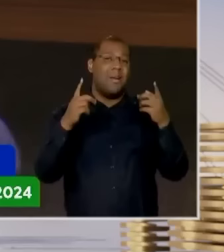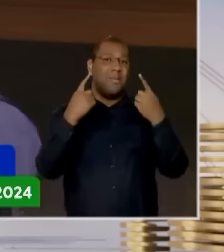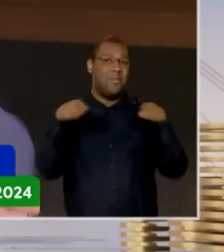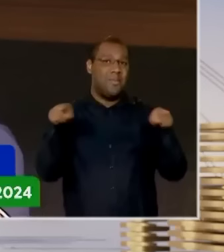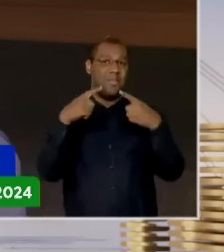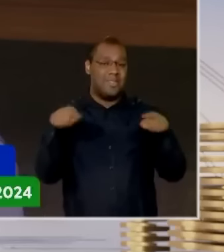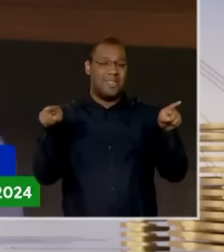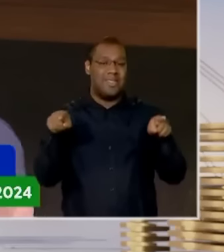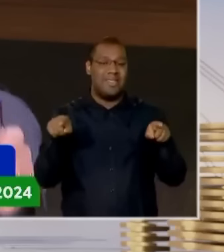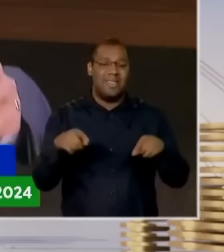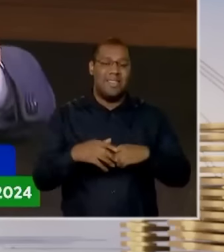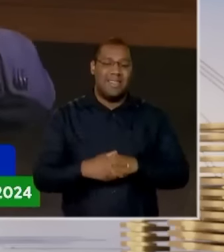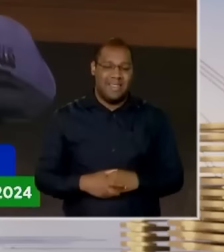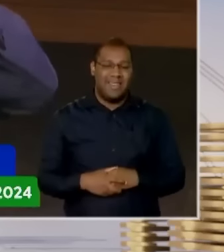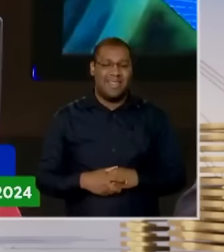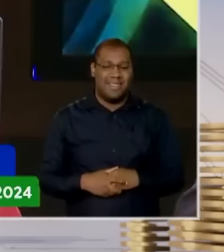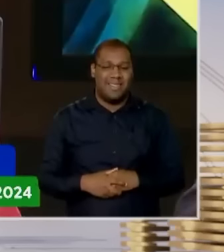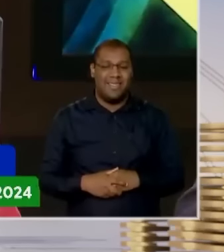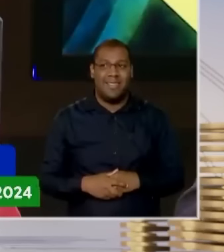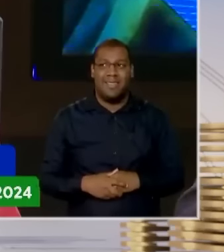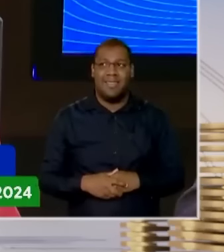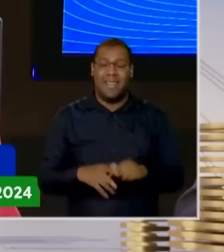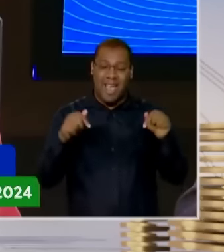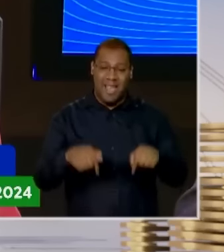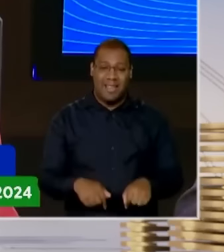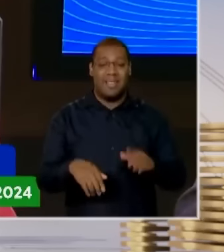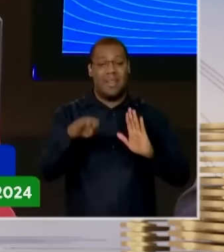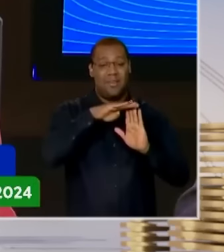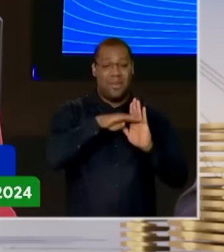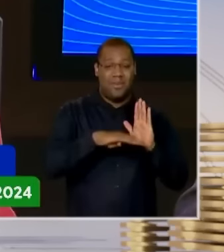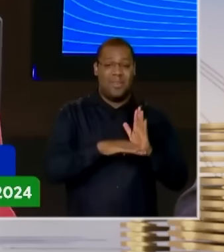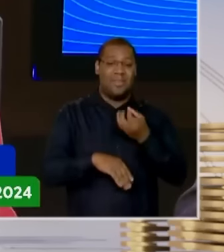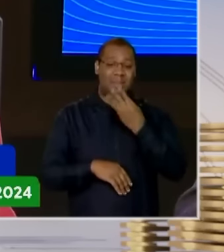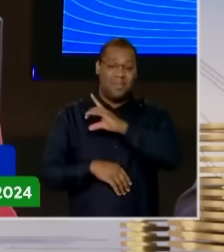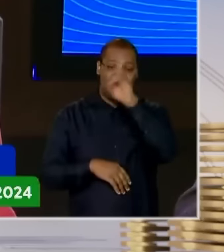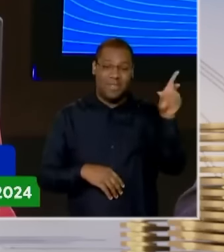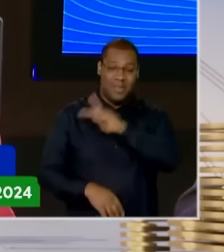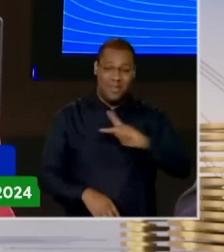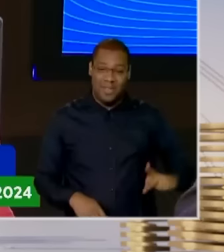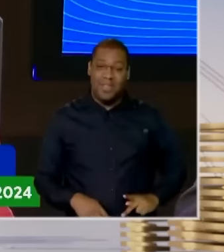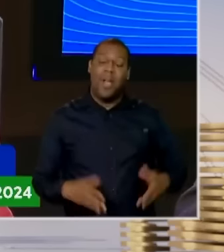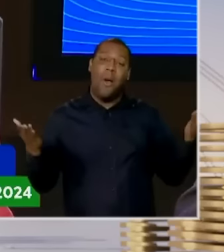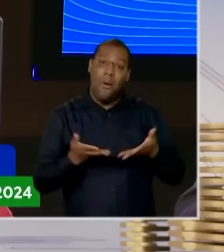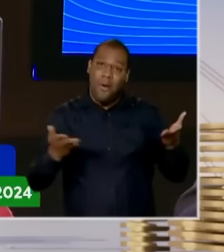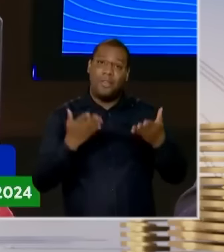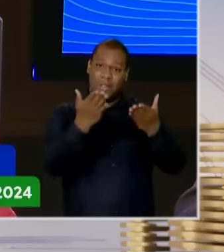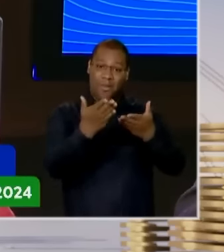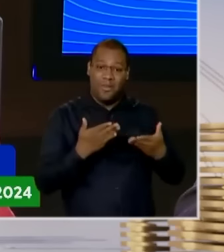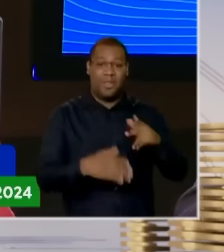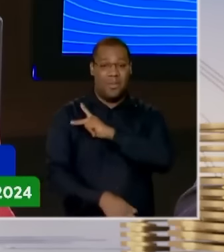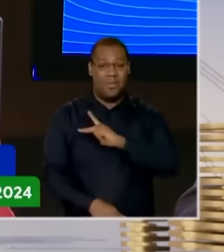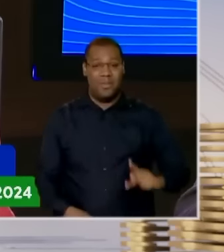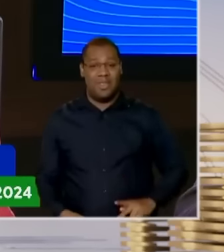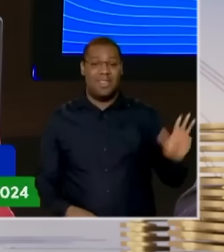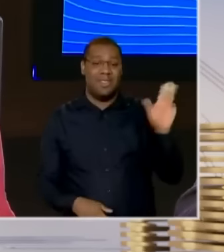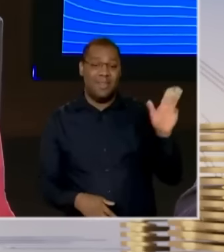caso da desoneração, é da folha de pagamento. Não se pode taxar o emprego, é reduzir a contratação,